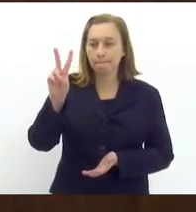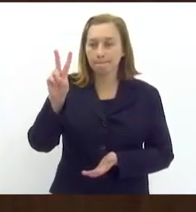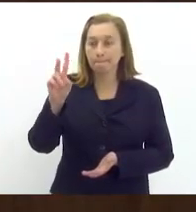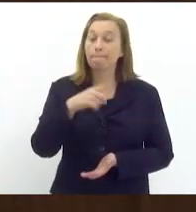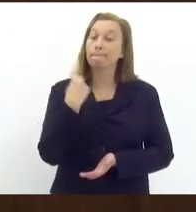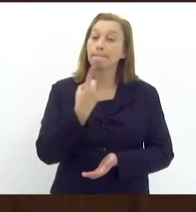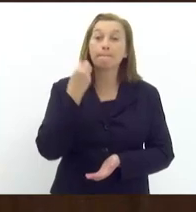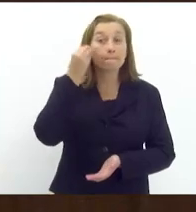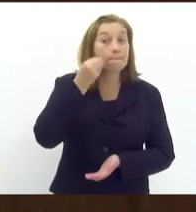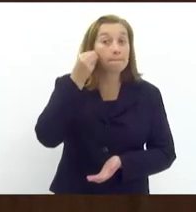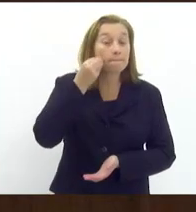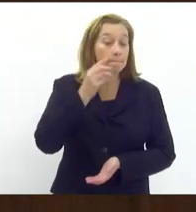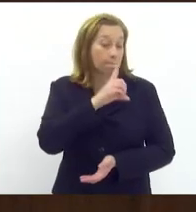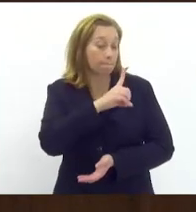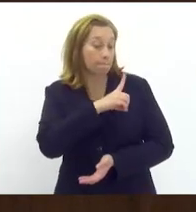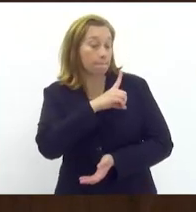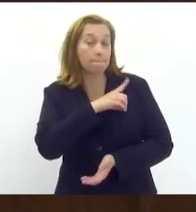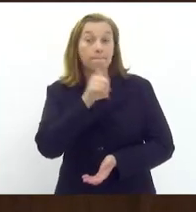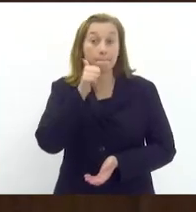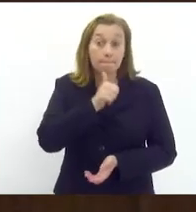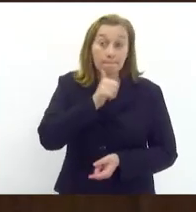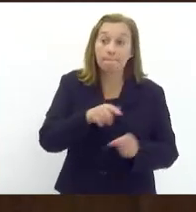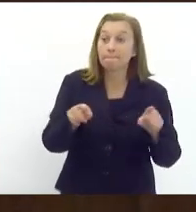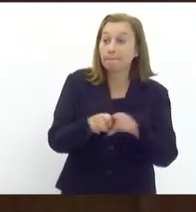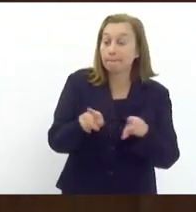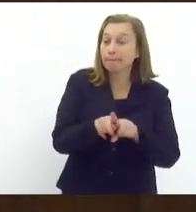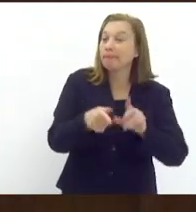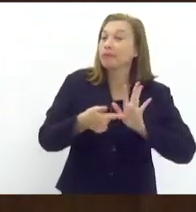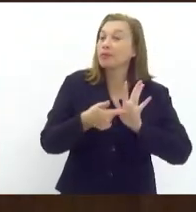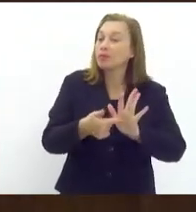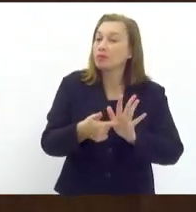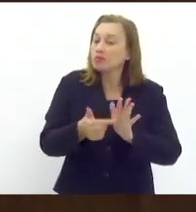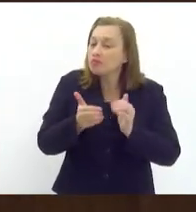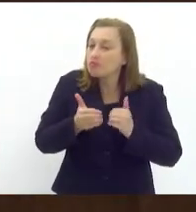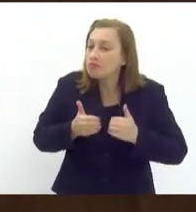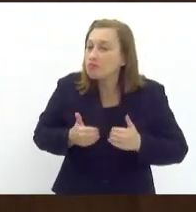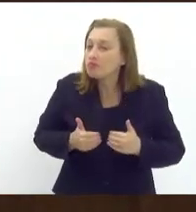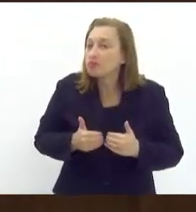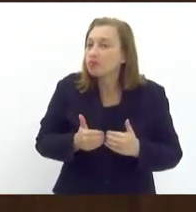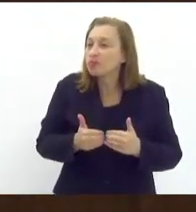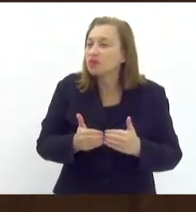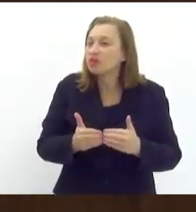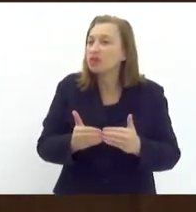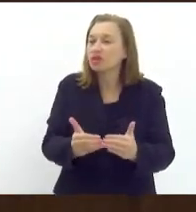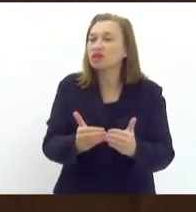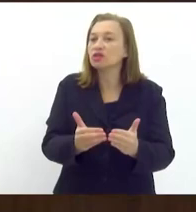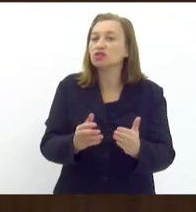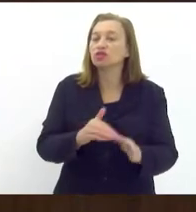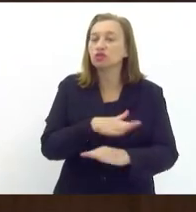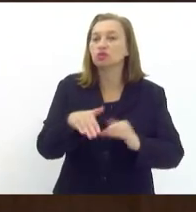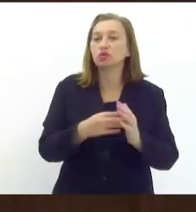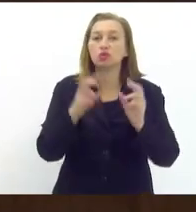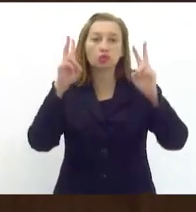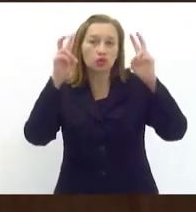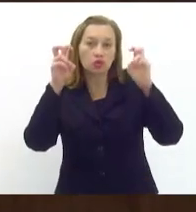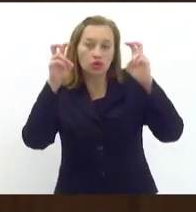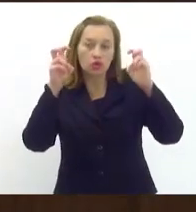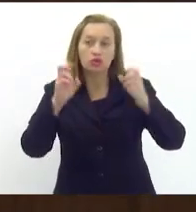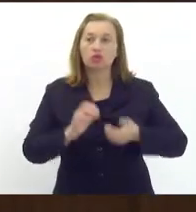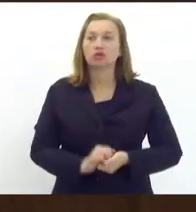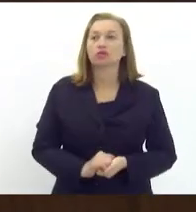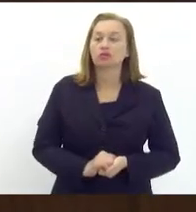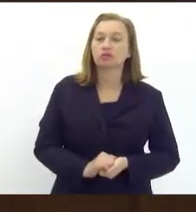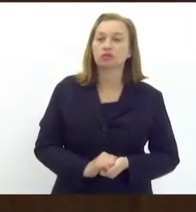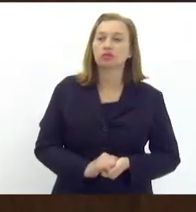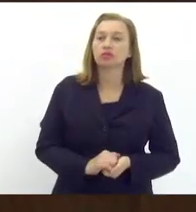é em delegacia de mulheres nos mostra que a porta de entrada dessas questões muitas vezes se dá